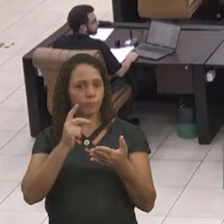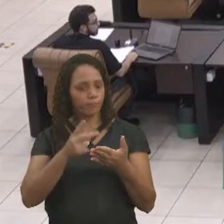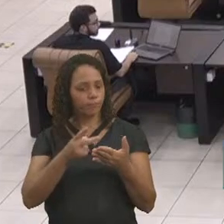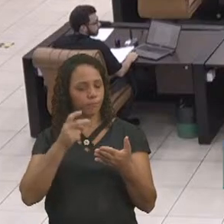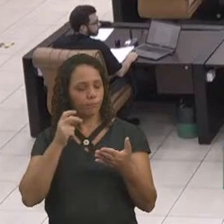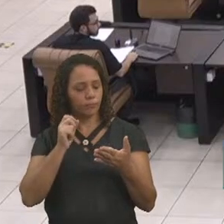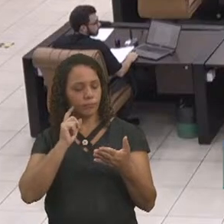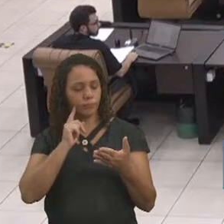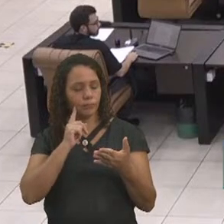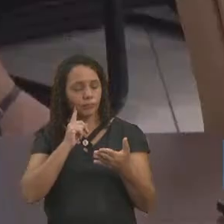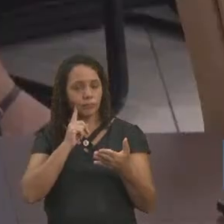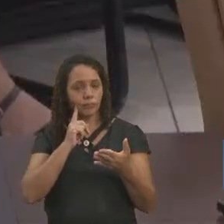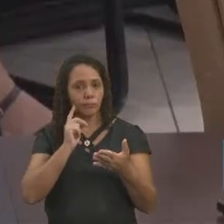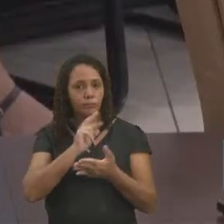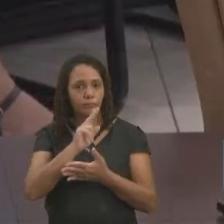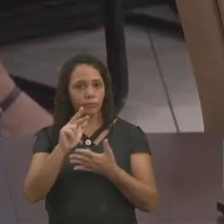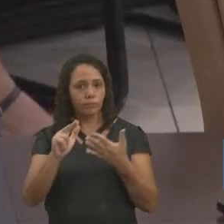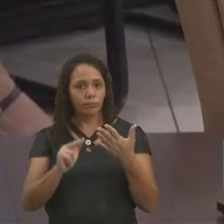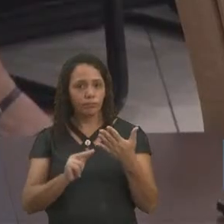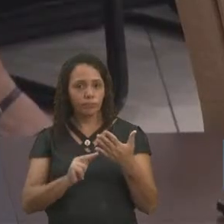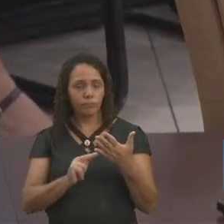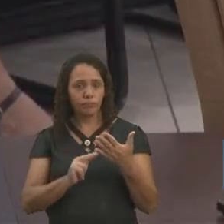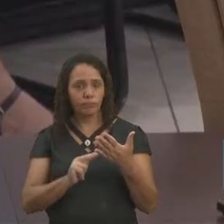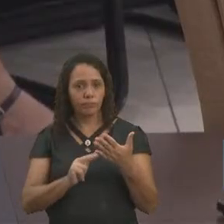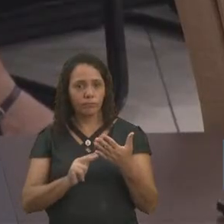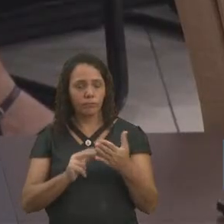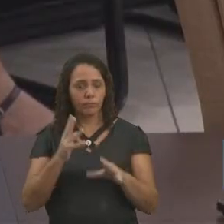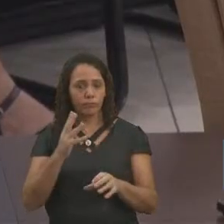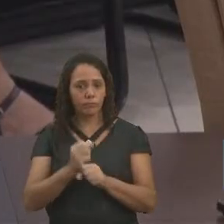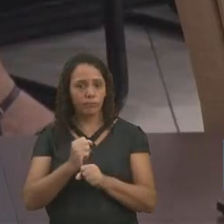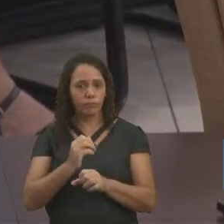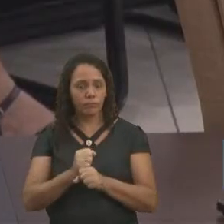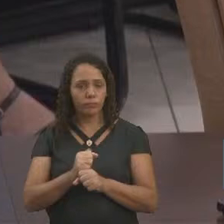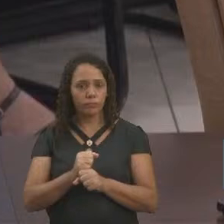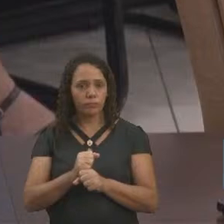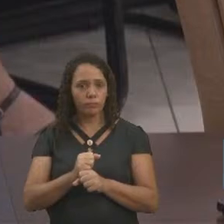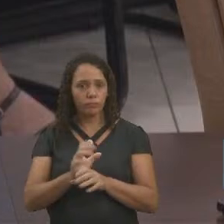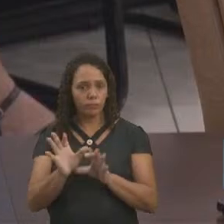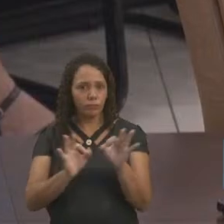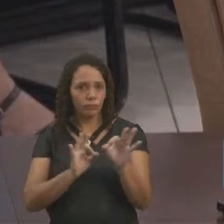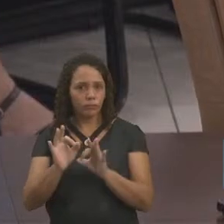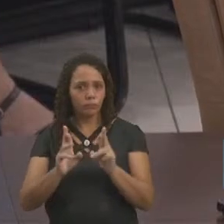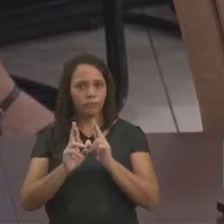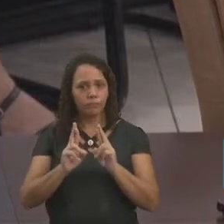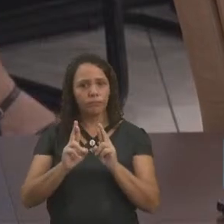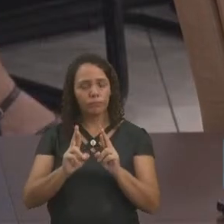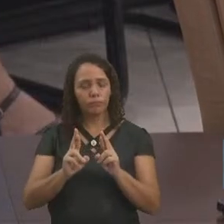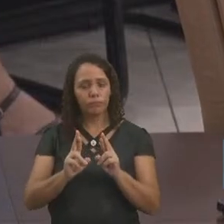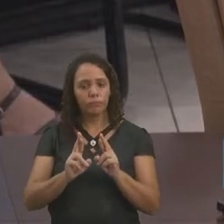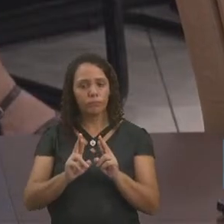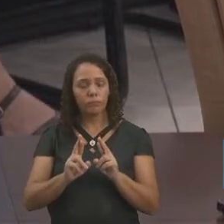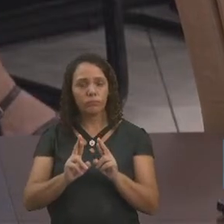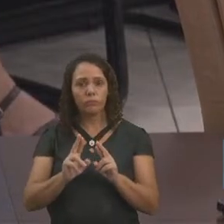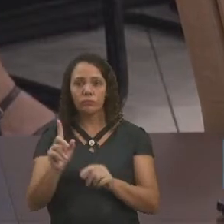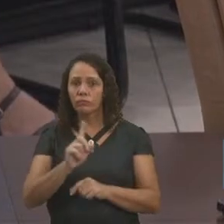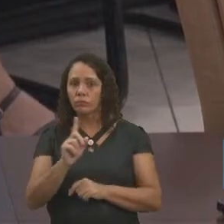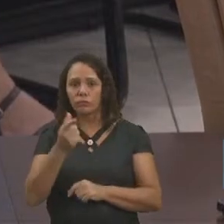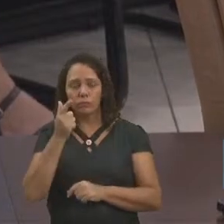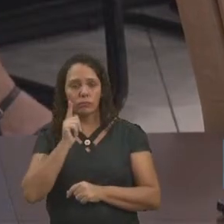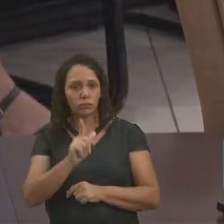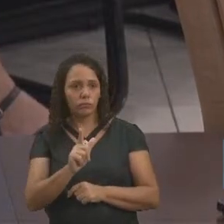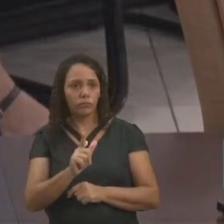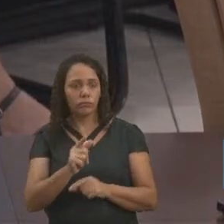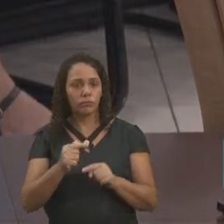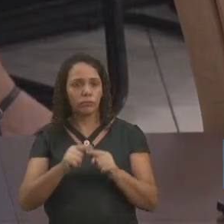que várias receitas que foram projetadas, né, não foram realizadas a contento. Mas eu